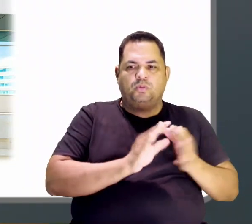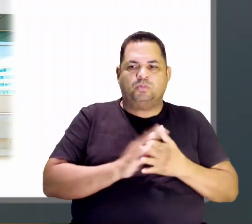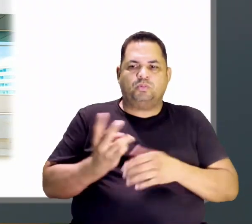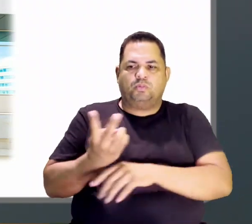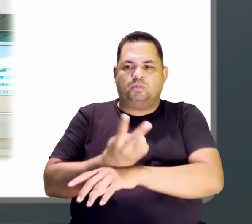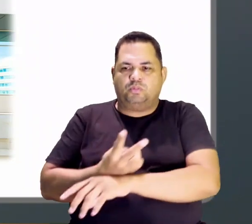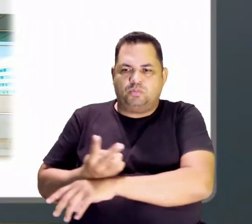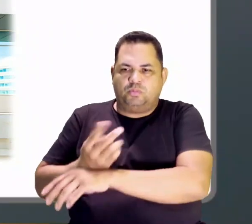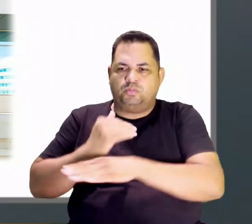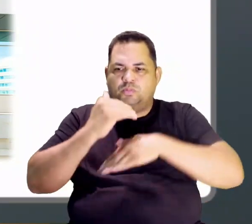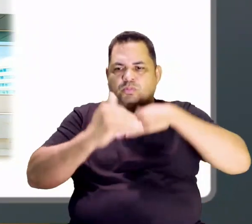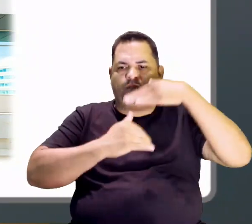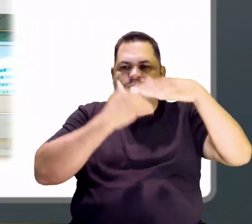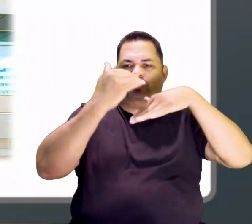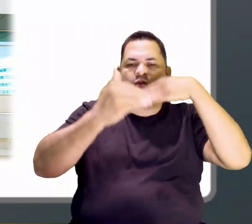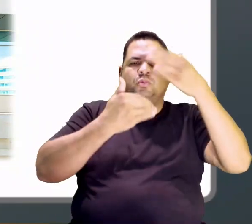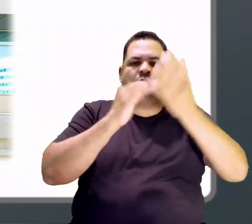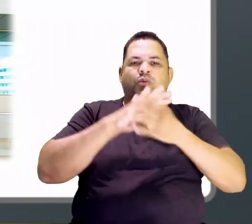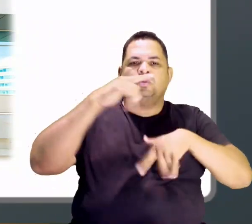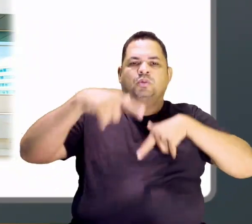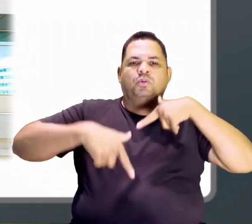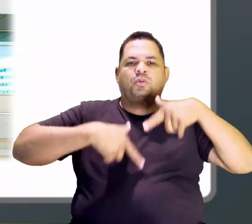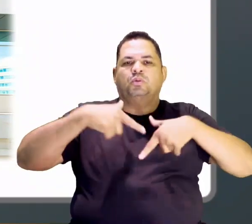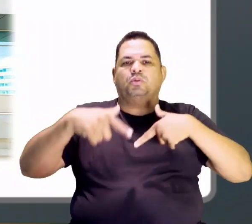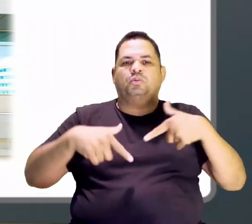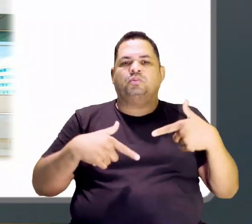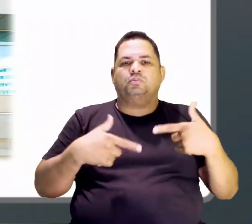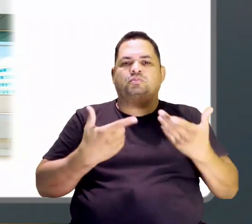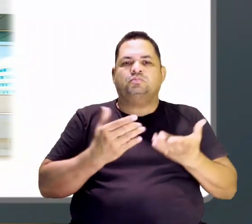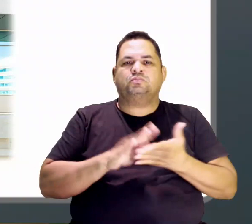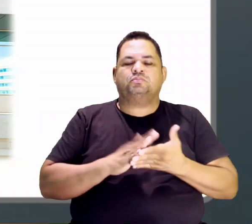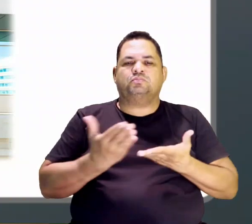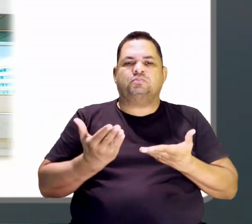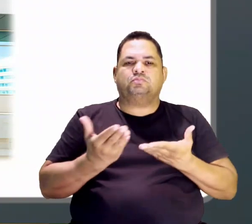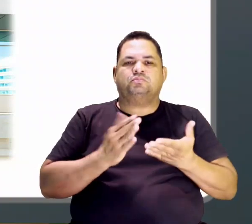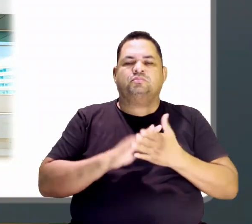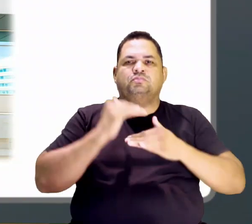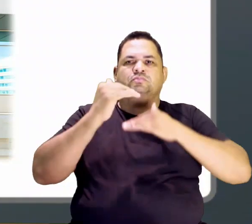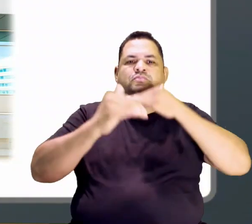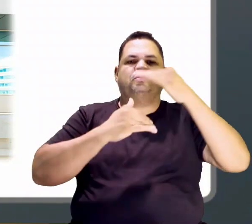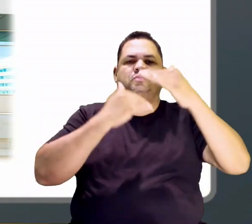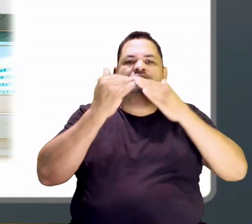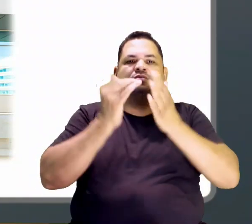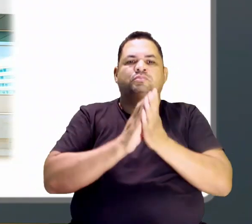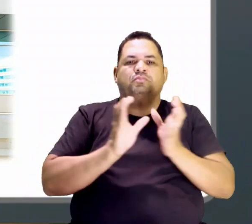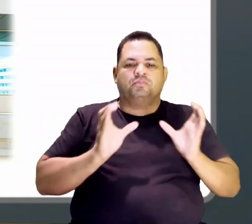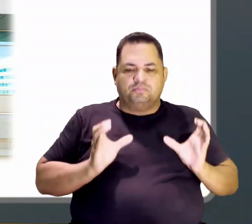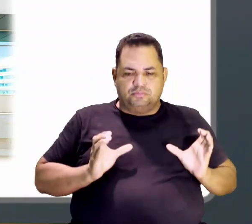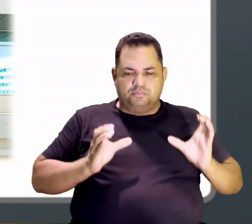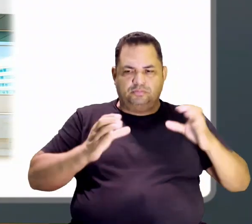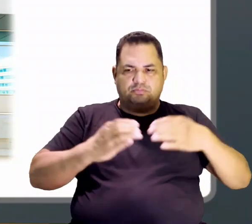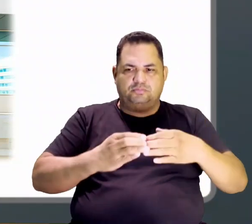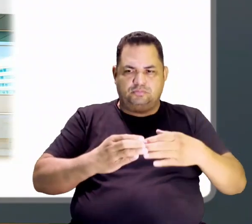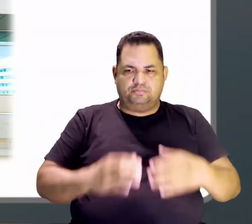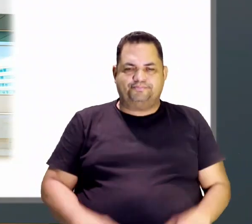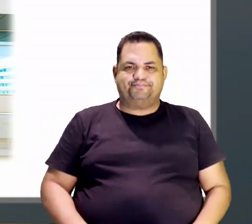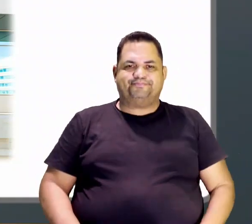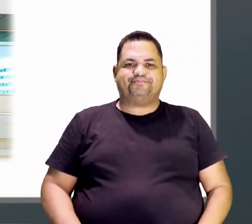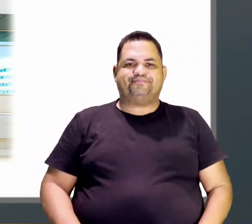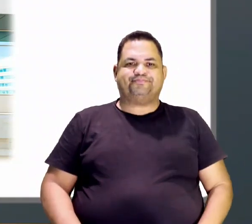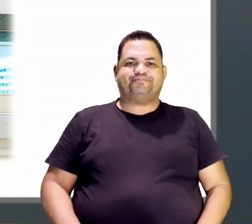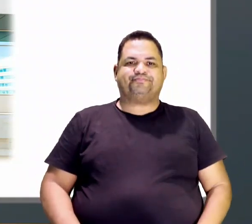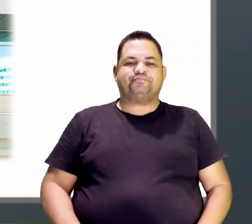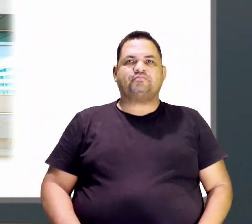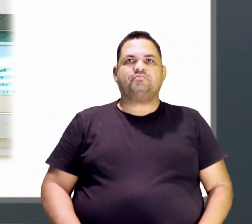aí desenvolver atividades que trabalham, que desenvolvam aí a coletividade desse grupo, né? Algumas